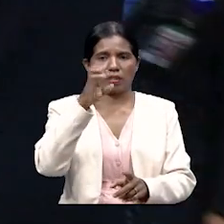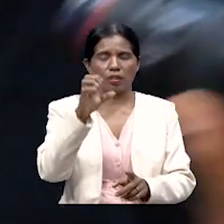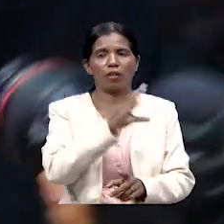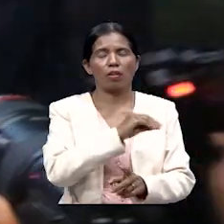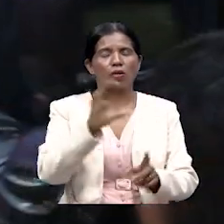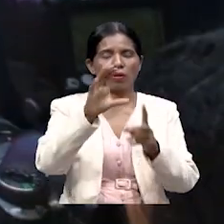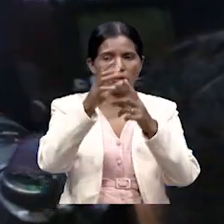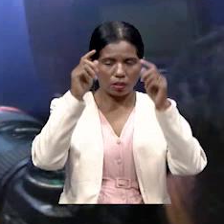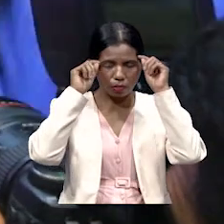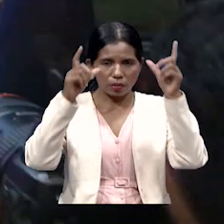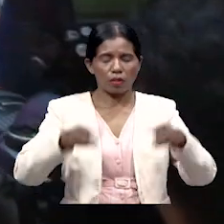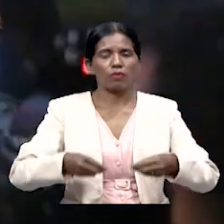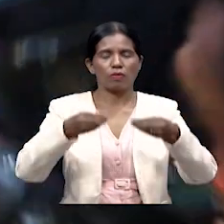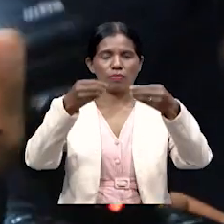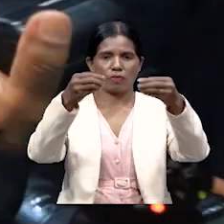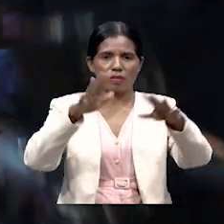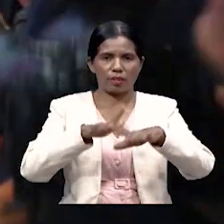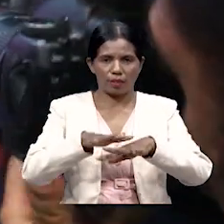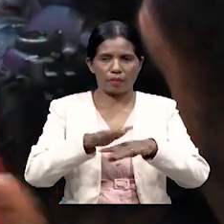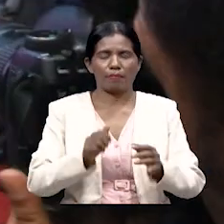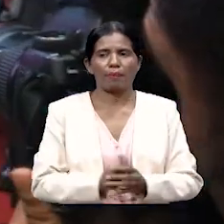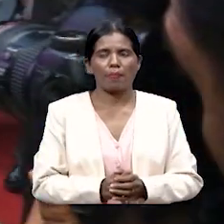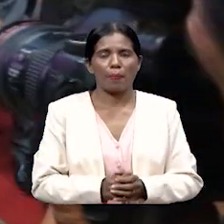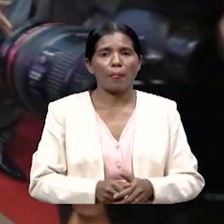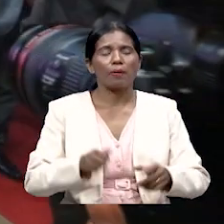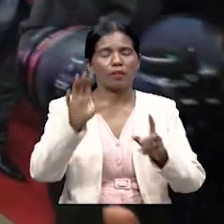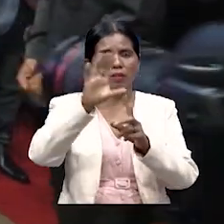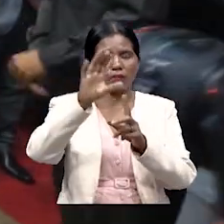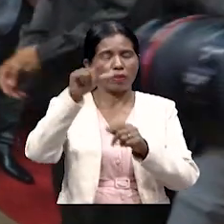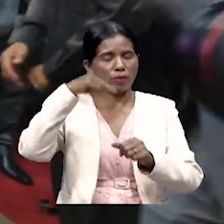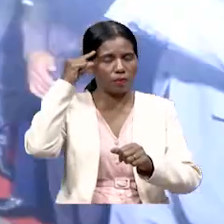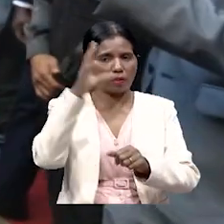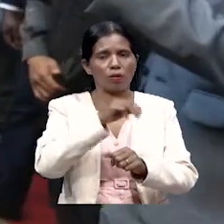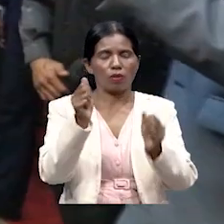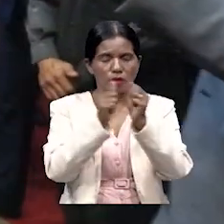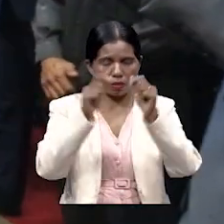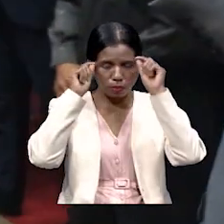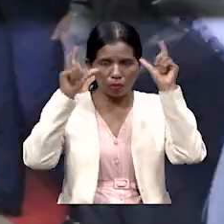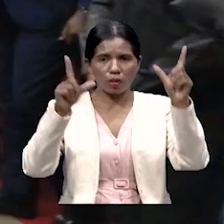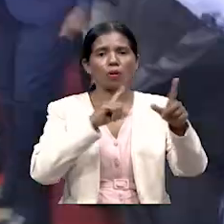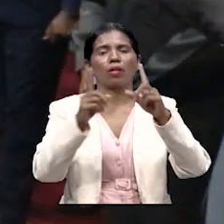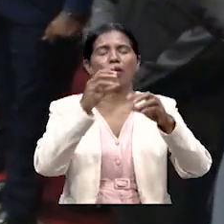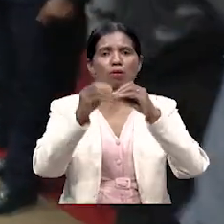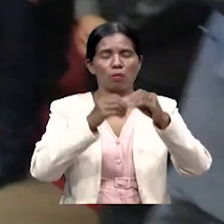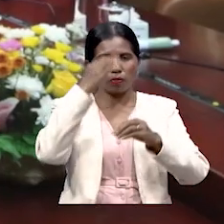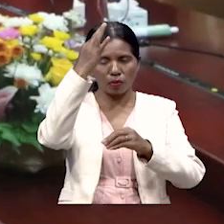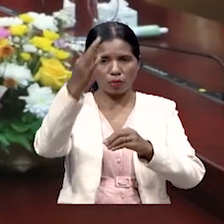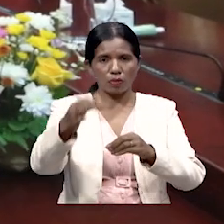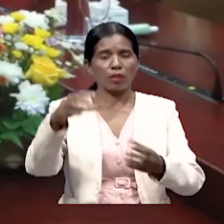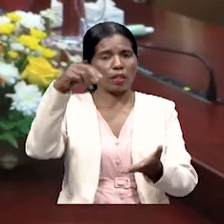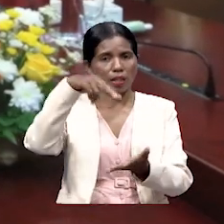cultura Timor Nian na relação estará pais foram muito entre a CEF eo governo guiné-bissau timor-leste na Folia quando uma futura